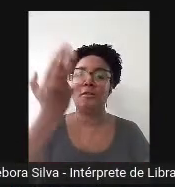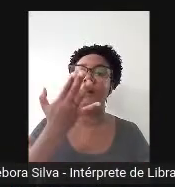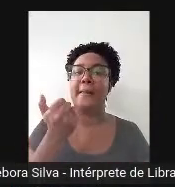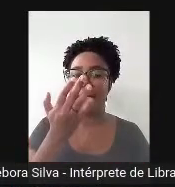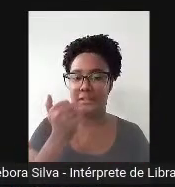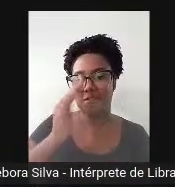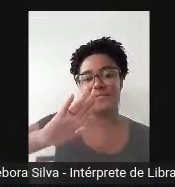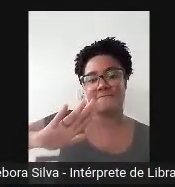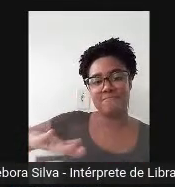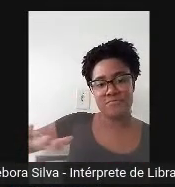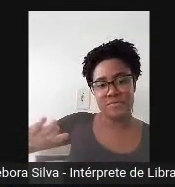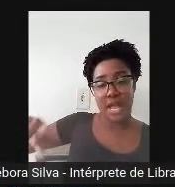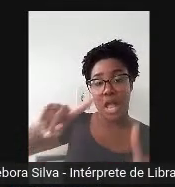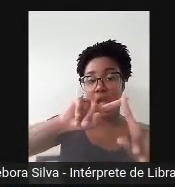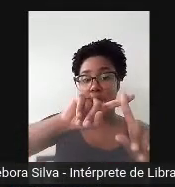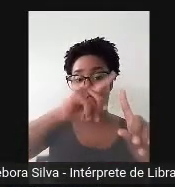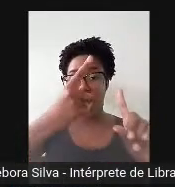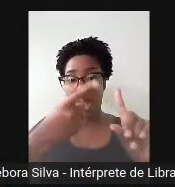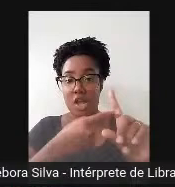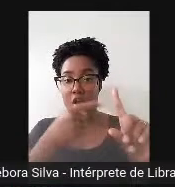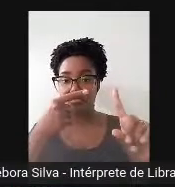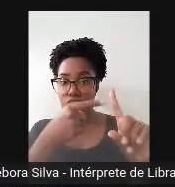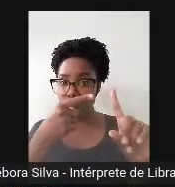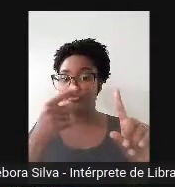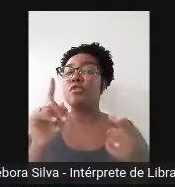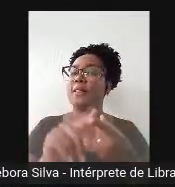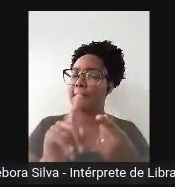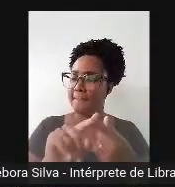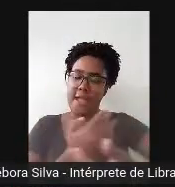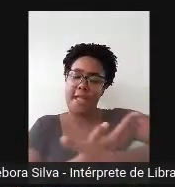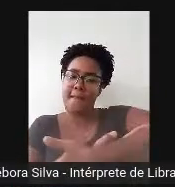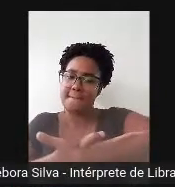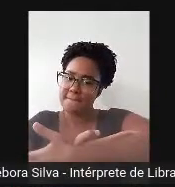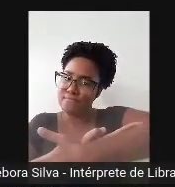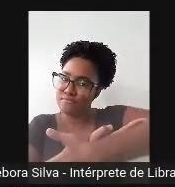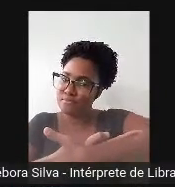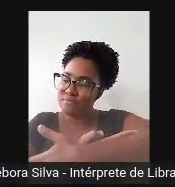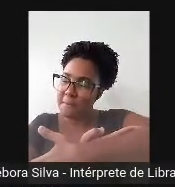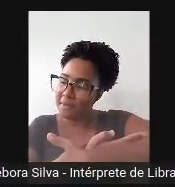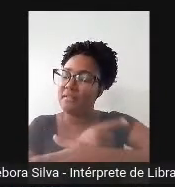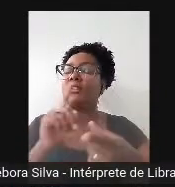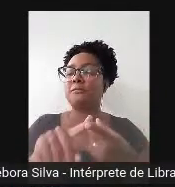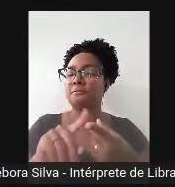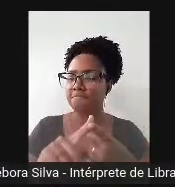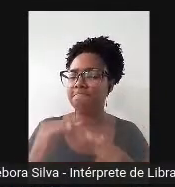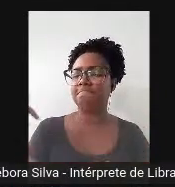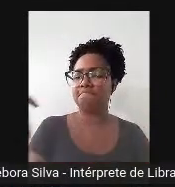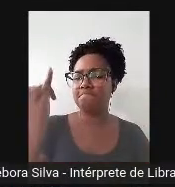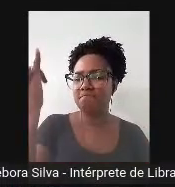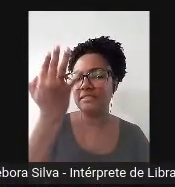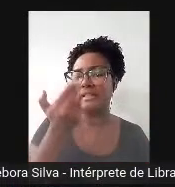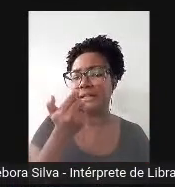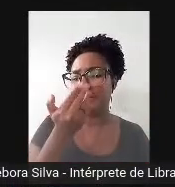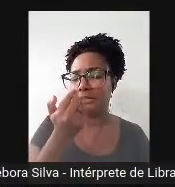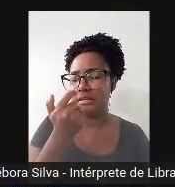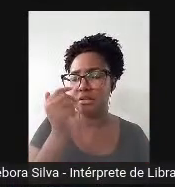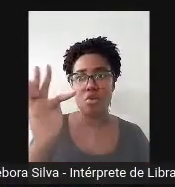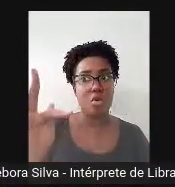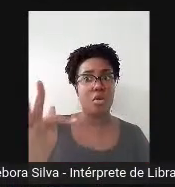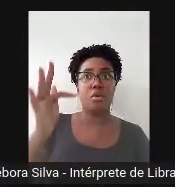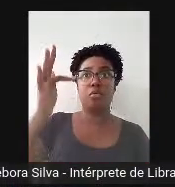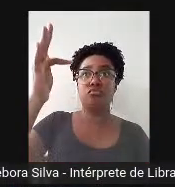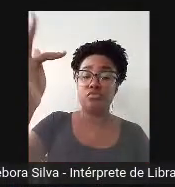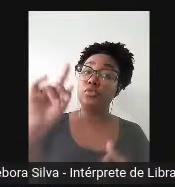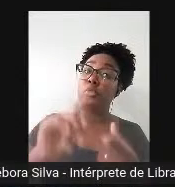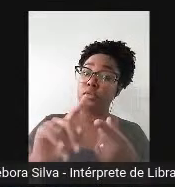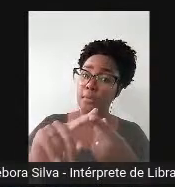pessoas, a vida inteira das pessoas, não é só num momento. E ela pode ter impacto, inclusive, de geração para